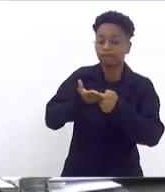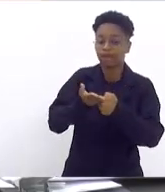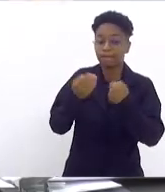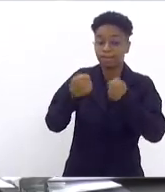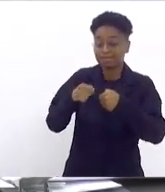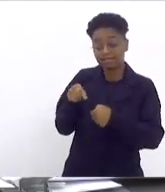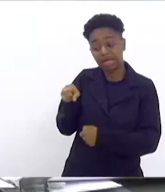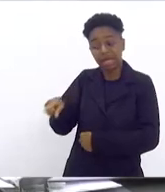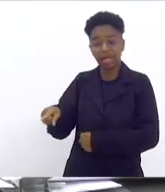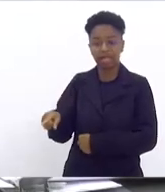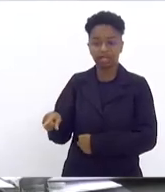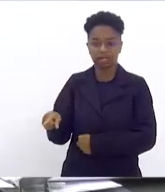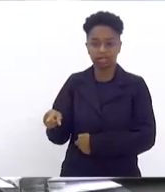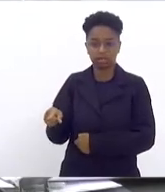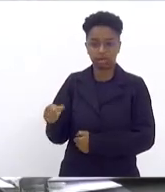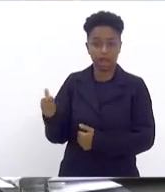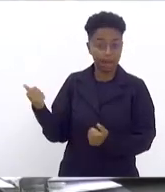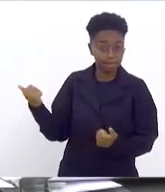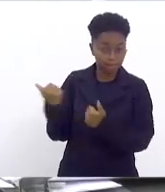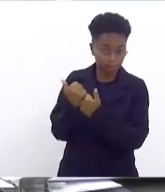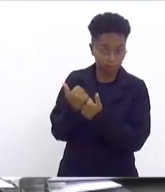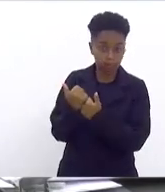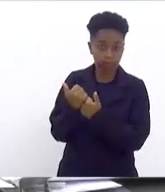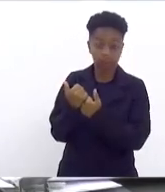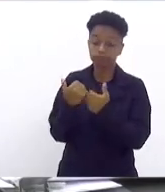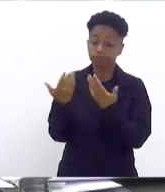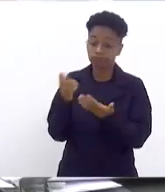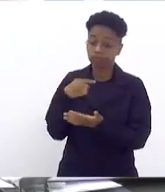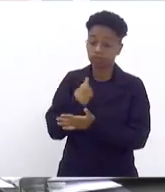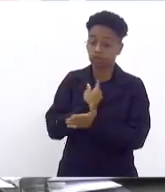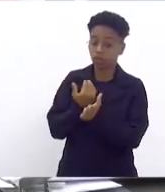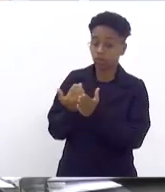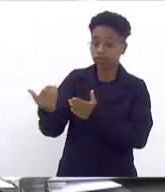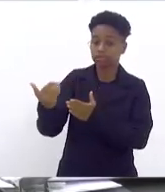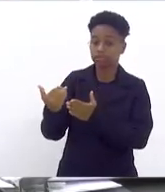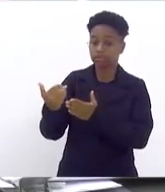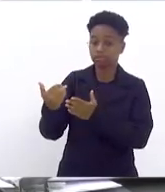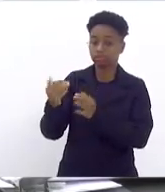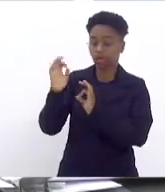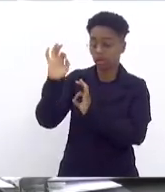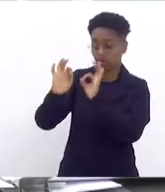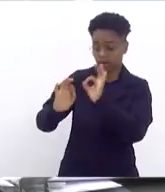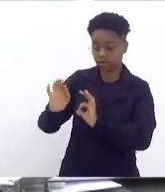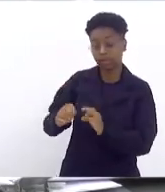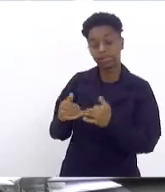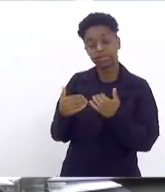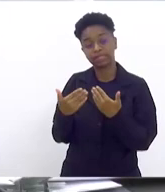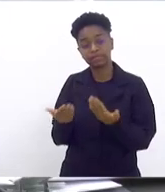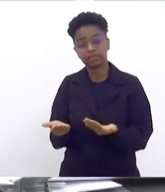para ele de suporte. E aí vamos começar a classificar assim. Então, isso